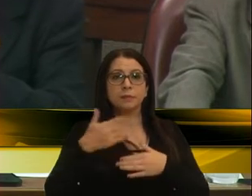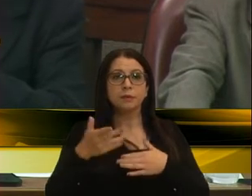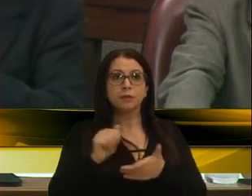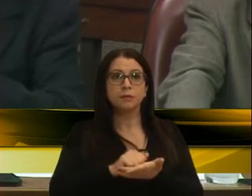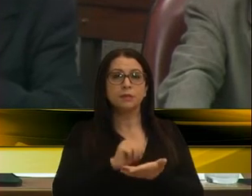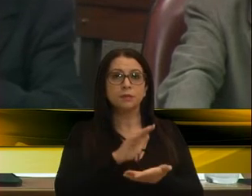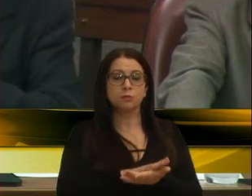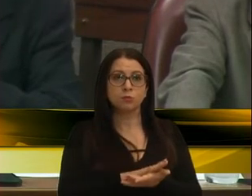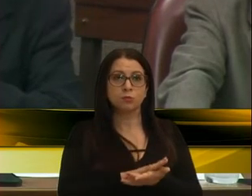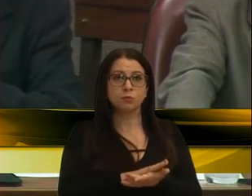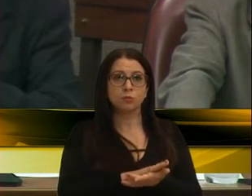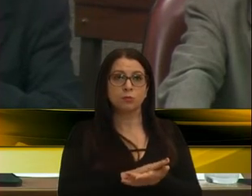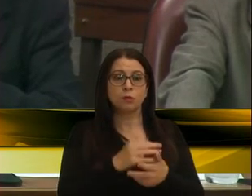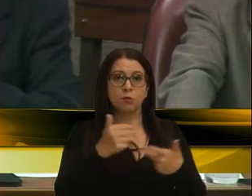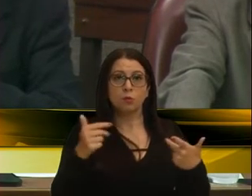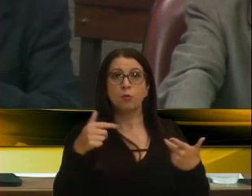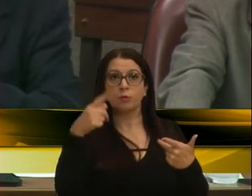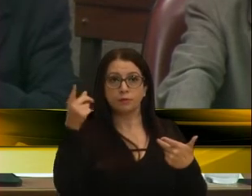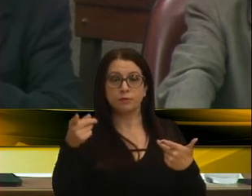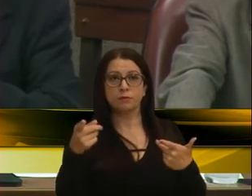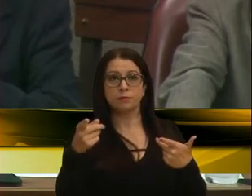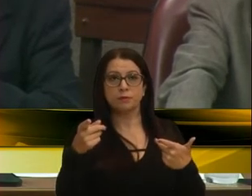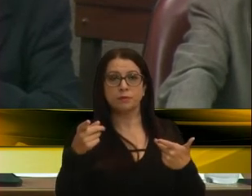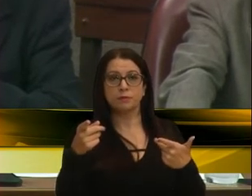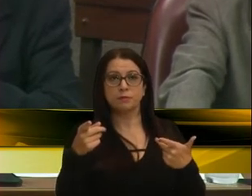multa, outras,